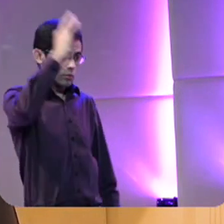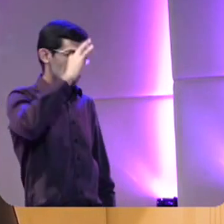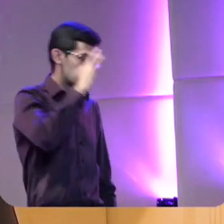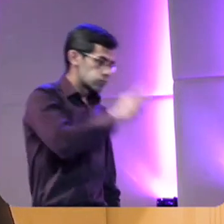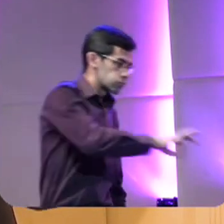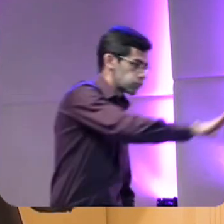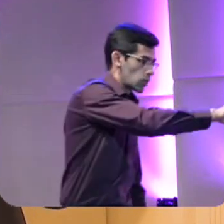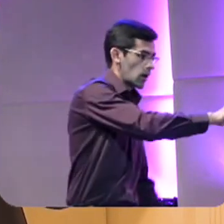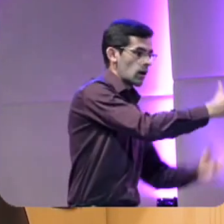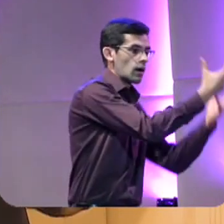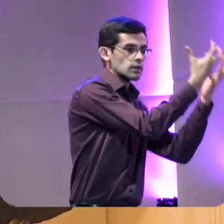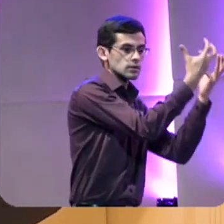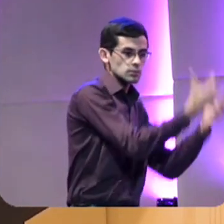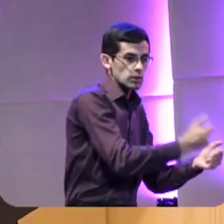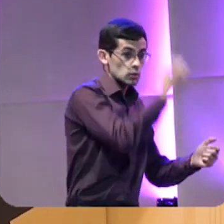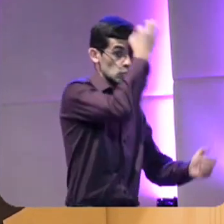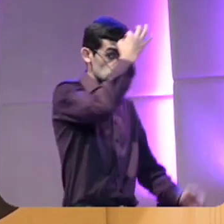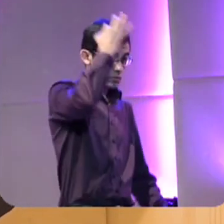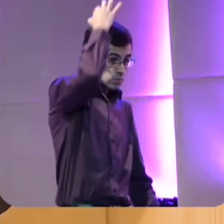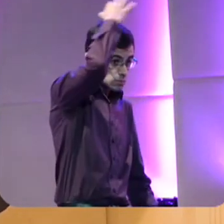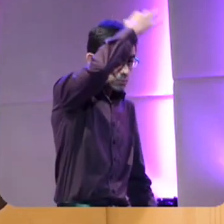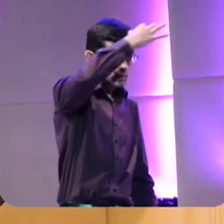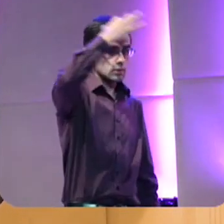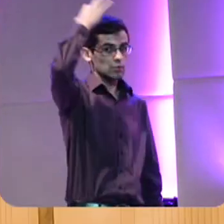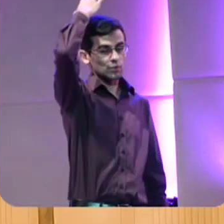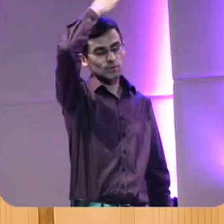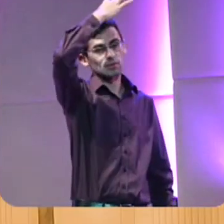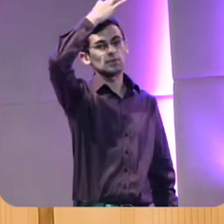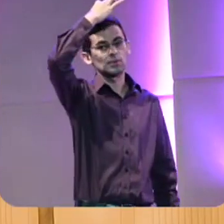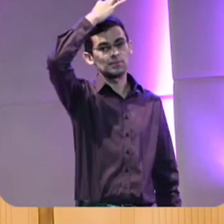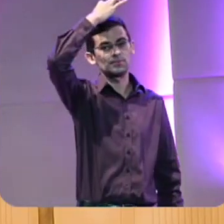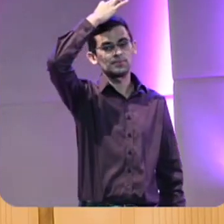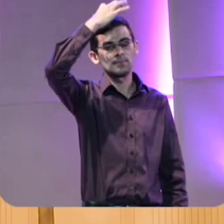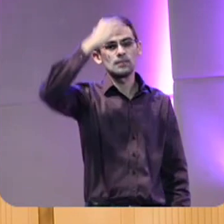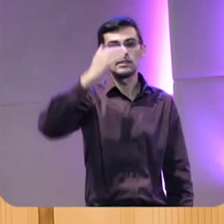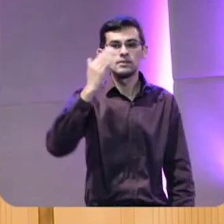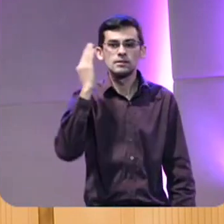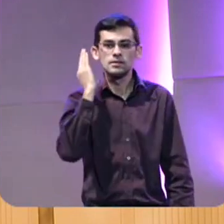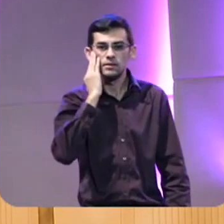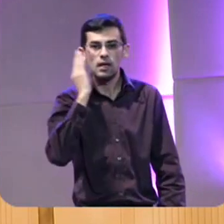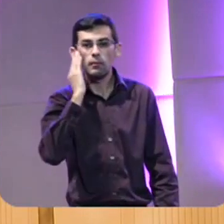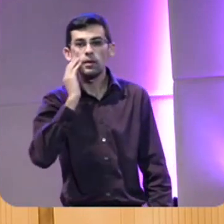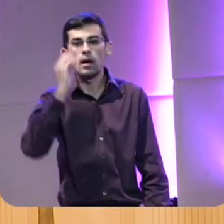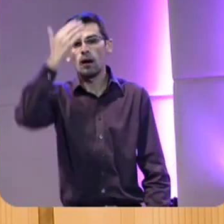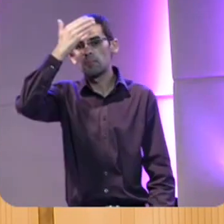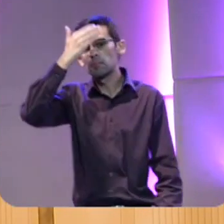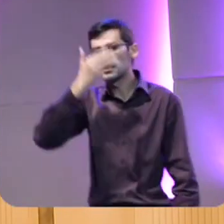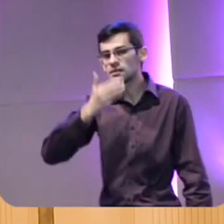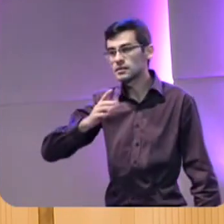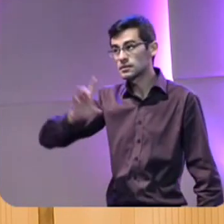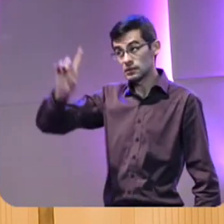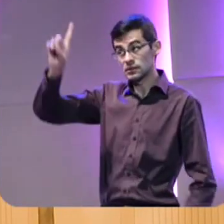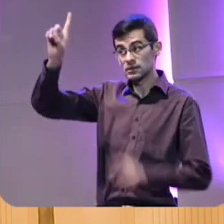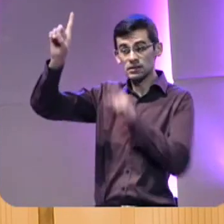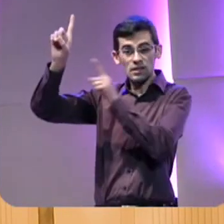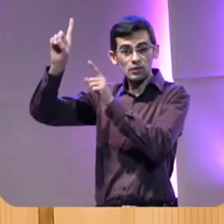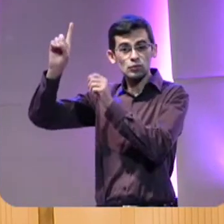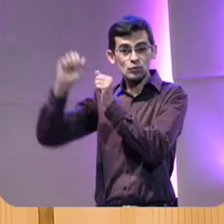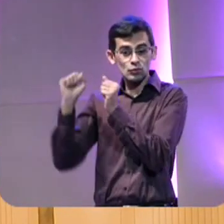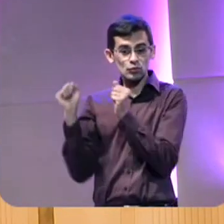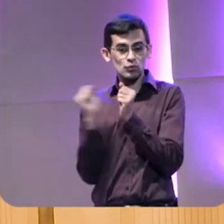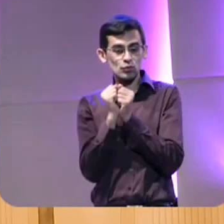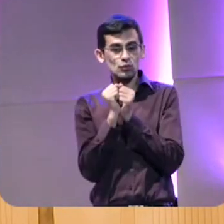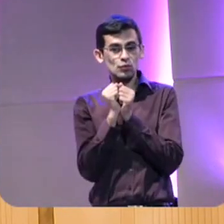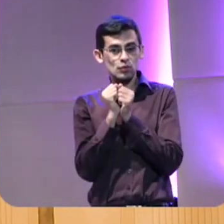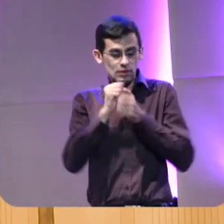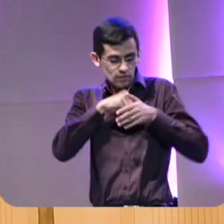disse, recebam o Espírito Santo. Sabe, é a presença dele conosco e